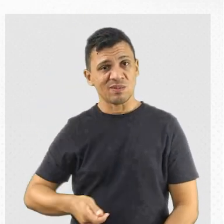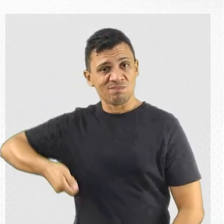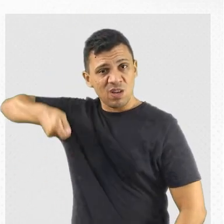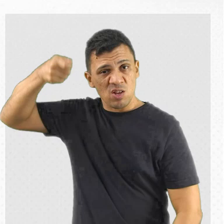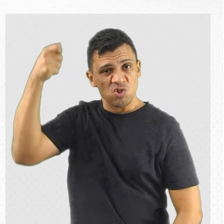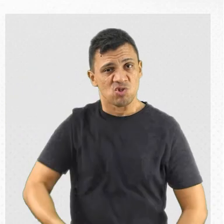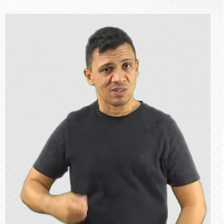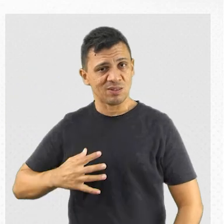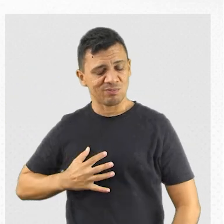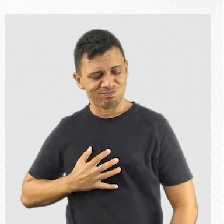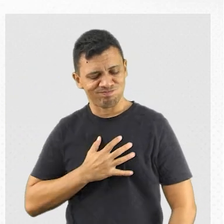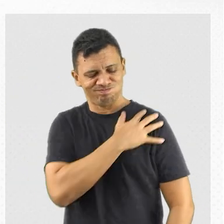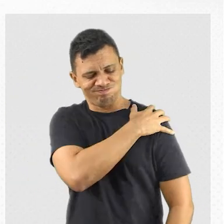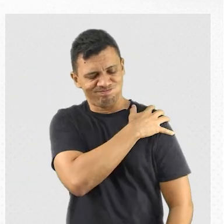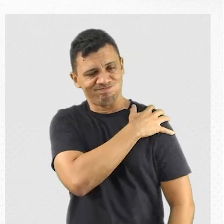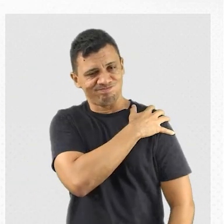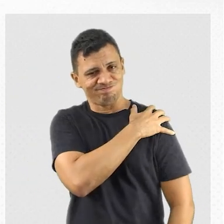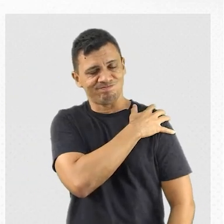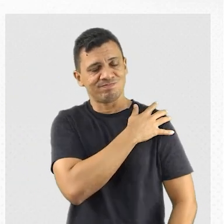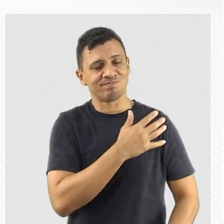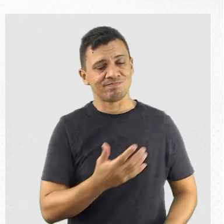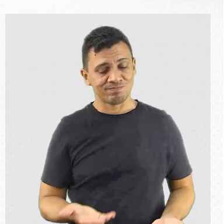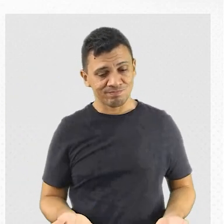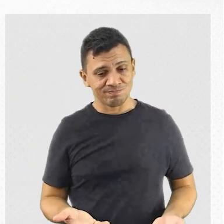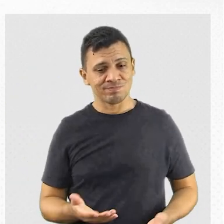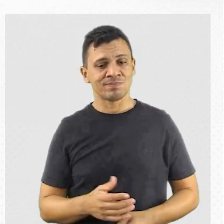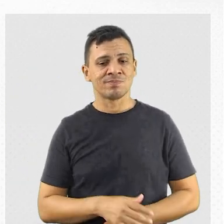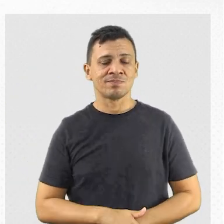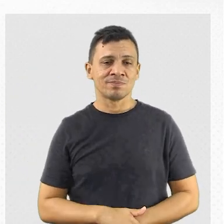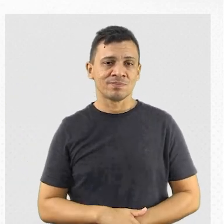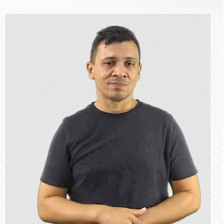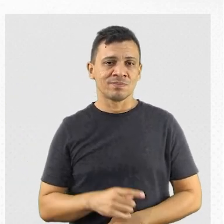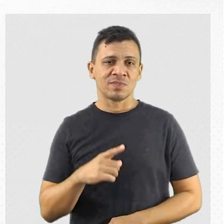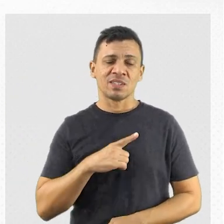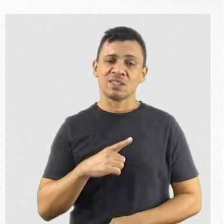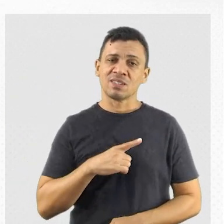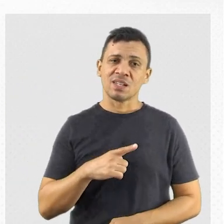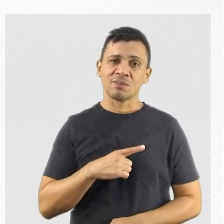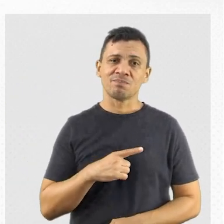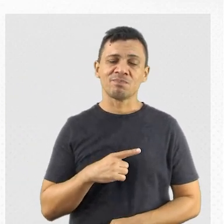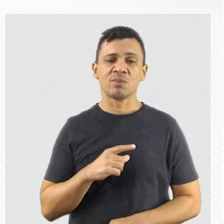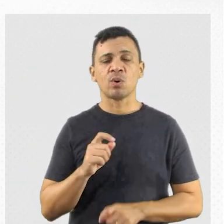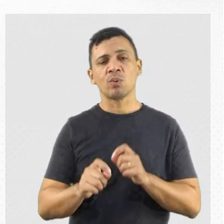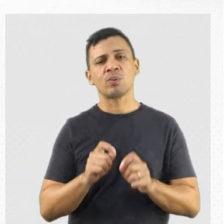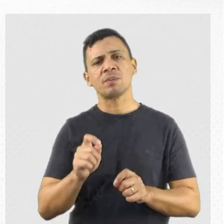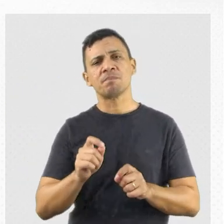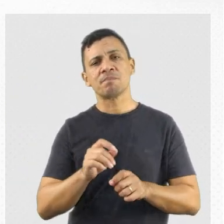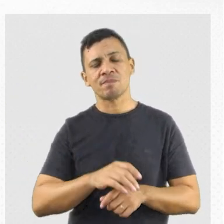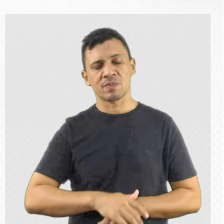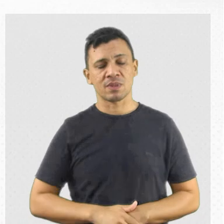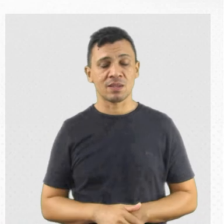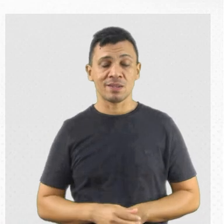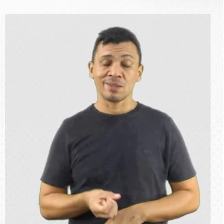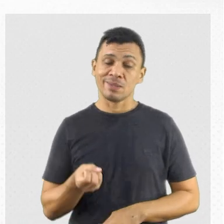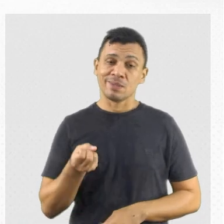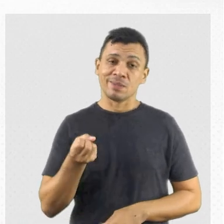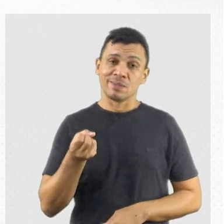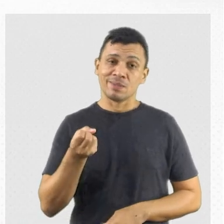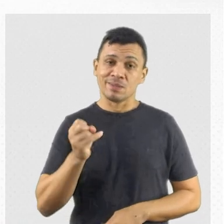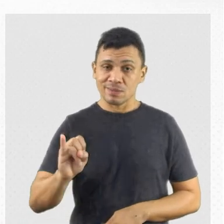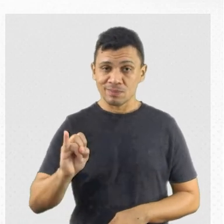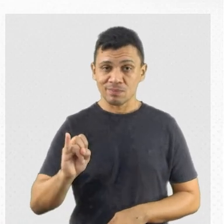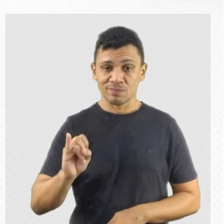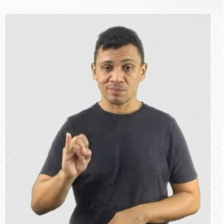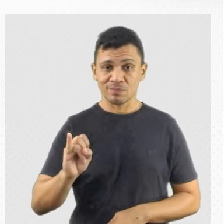nada menos do que todas as regras sociais que existem e que todo santo dia elas nos constrangem a obedecê-las. A gente